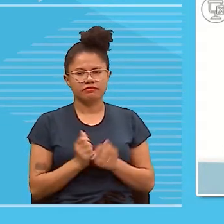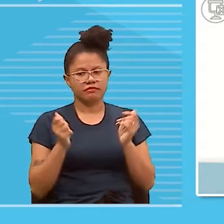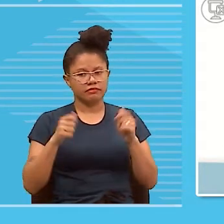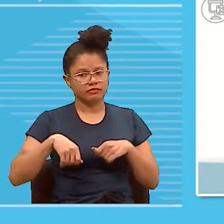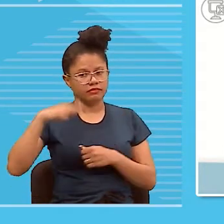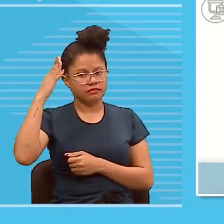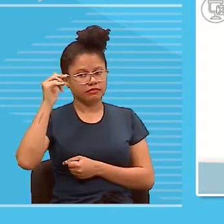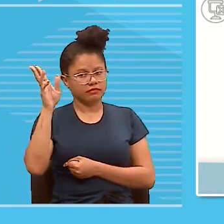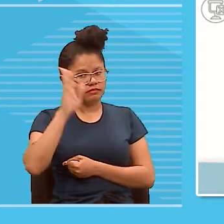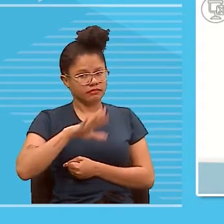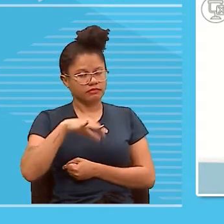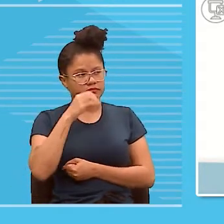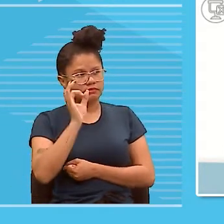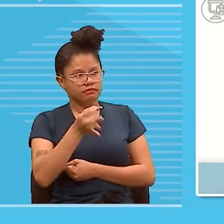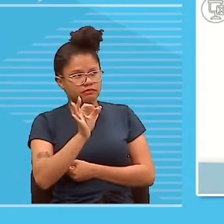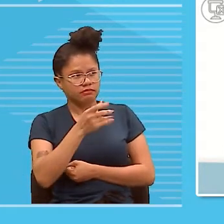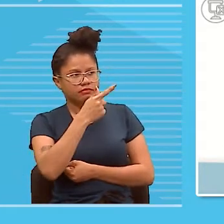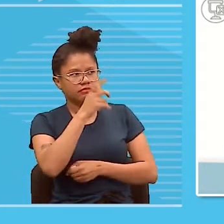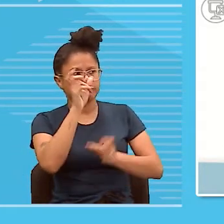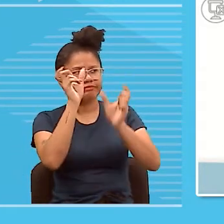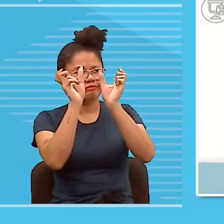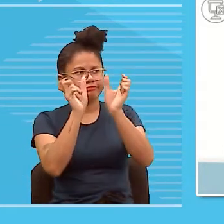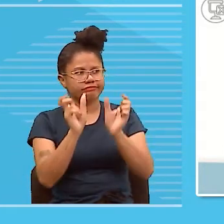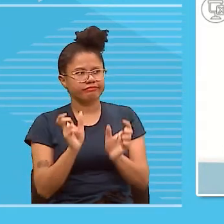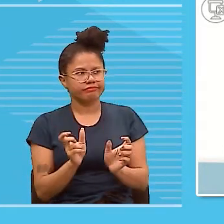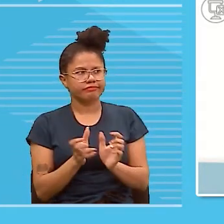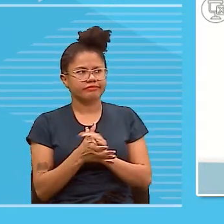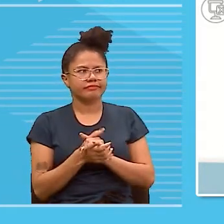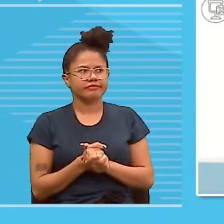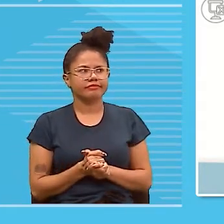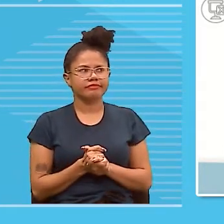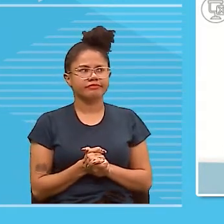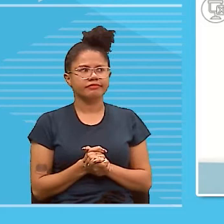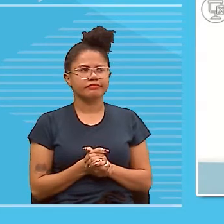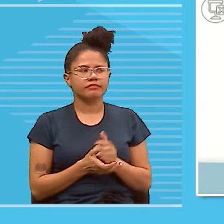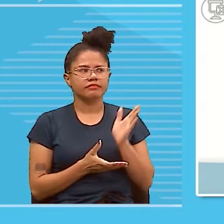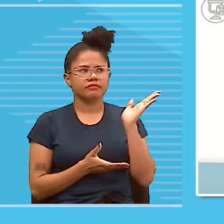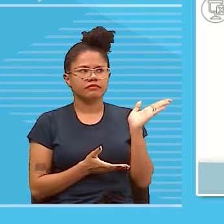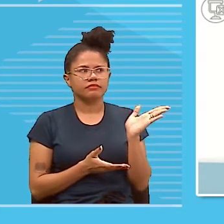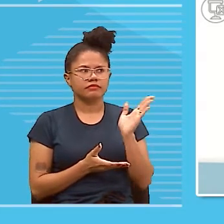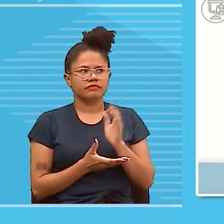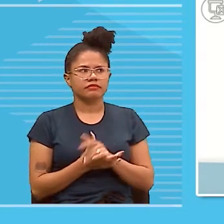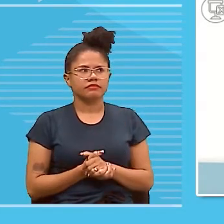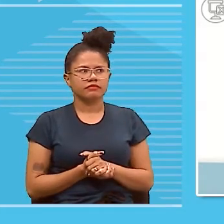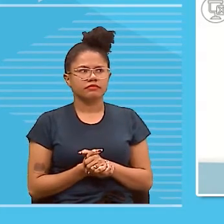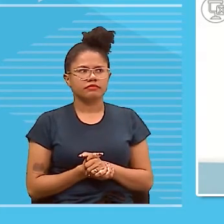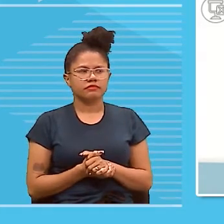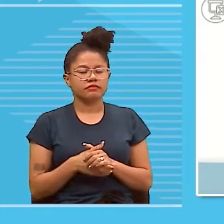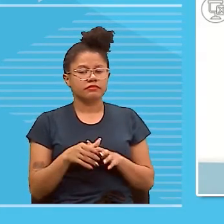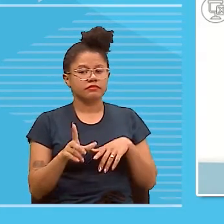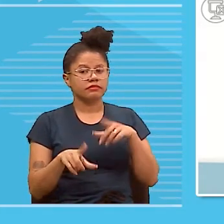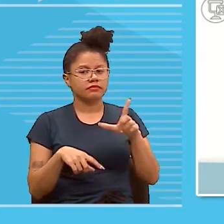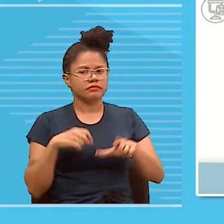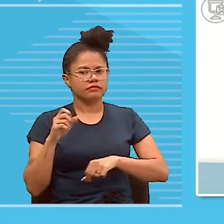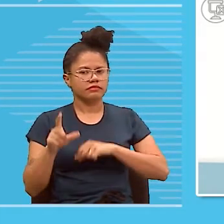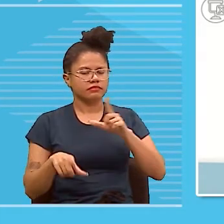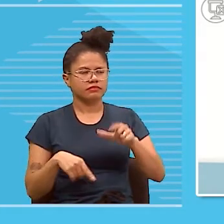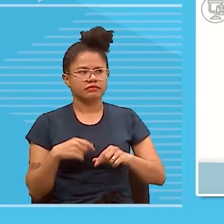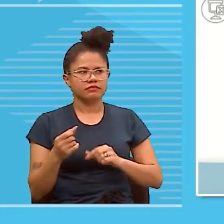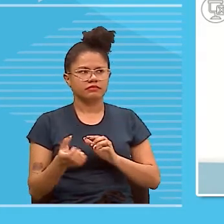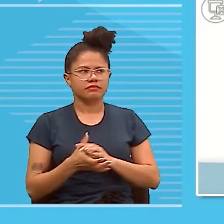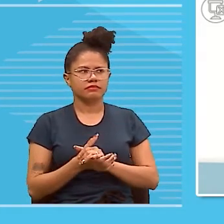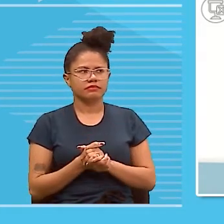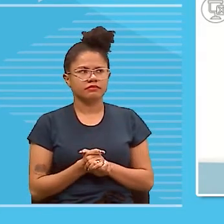muito bem professor e as conjunções condicionais dão ideia de condição meu